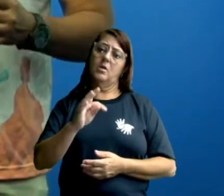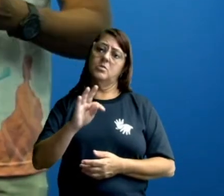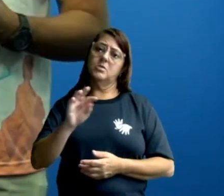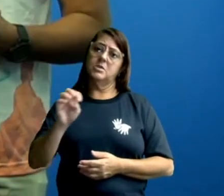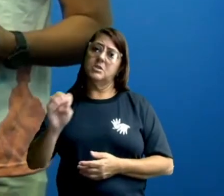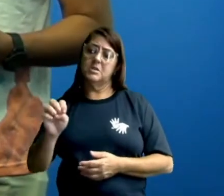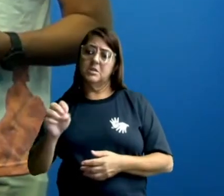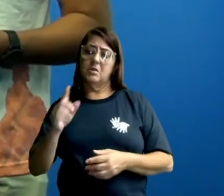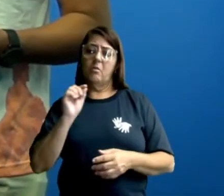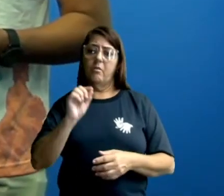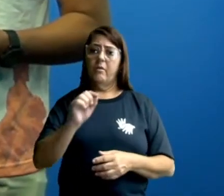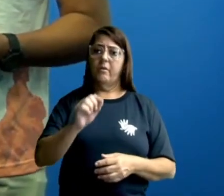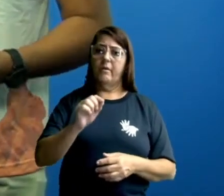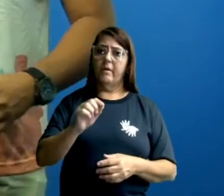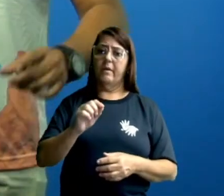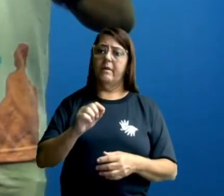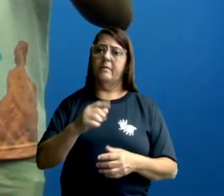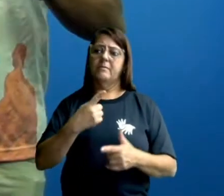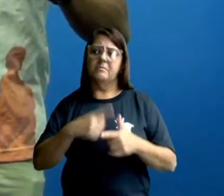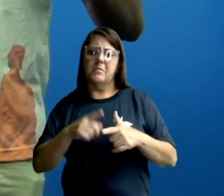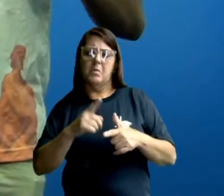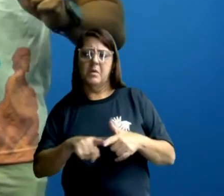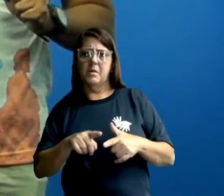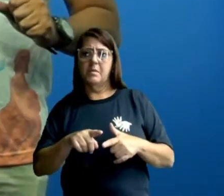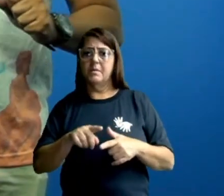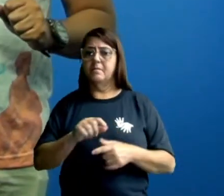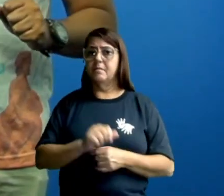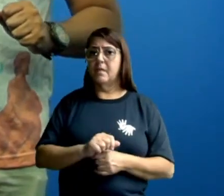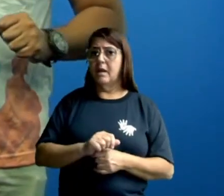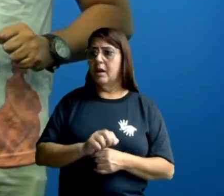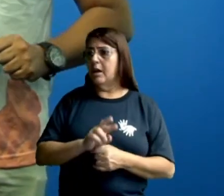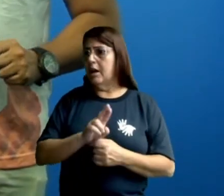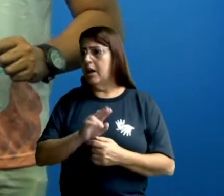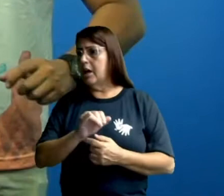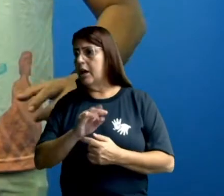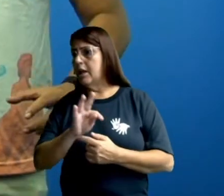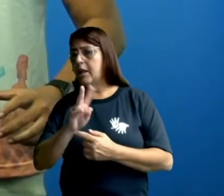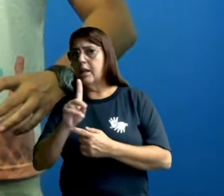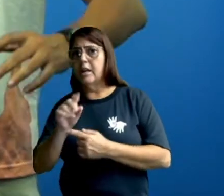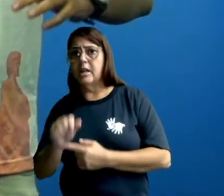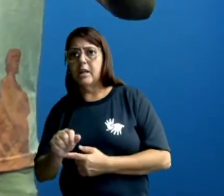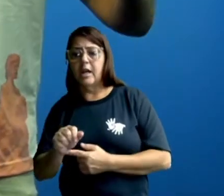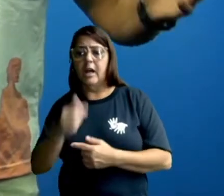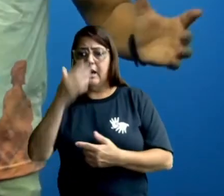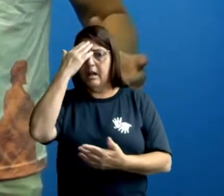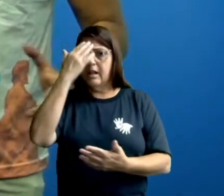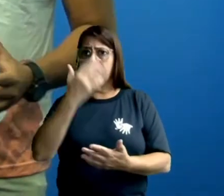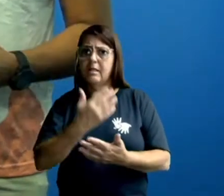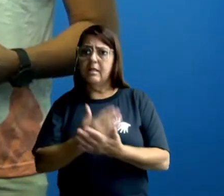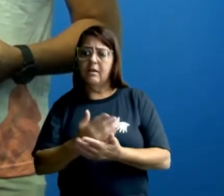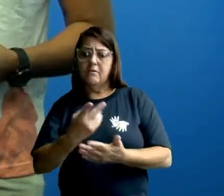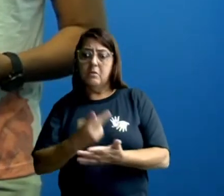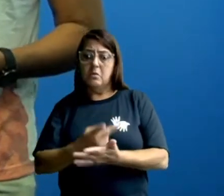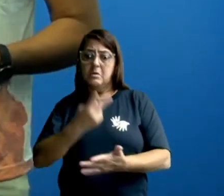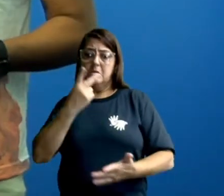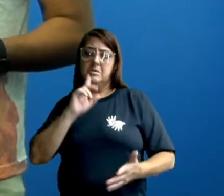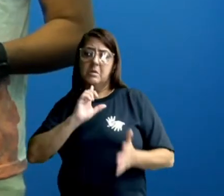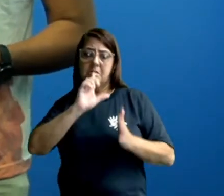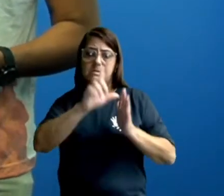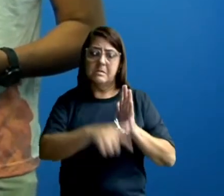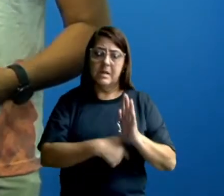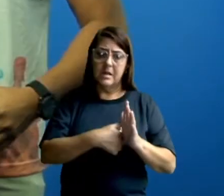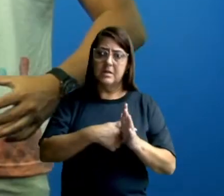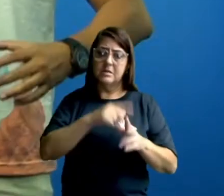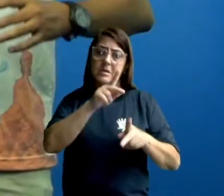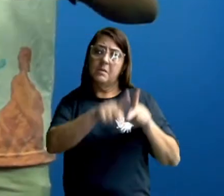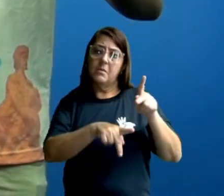essas minorias étnicas. Hitler acreditava que uma das grandes causas do atraso da